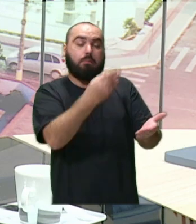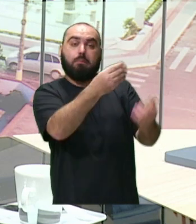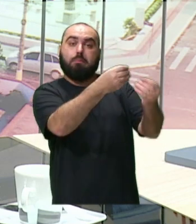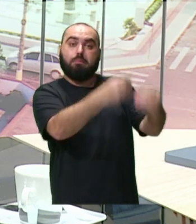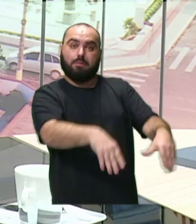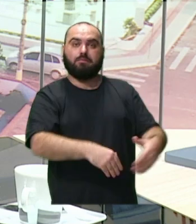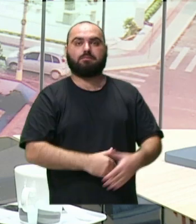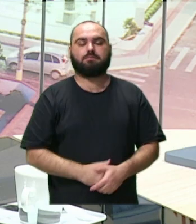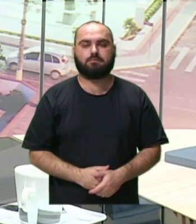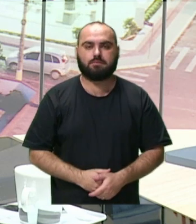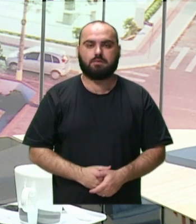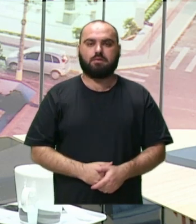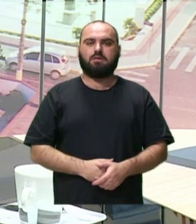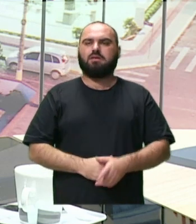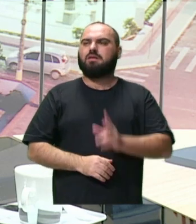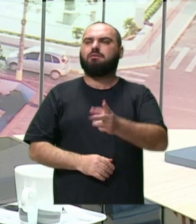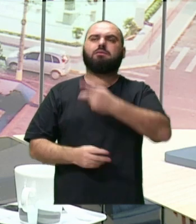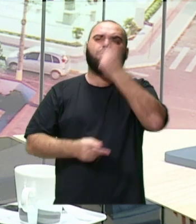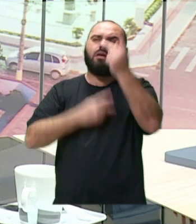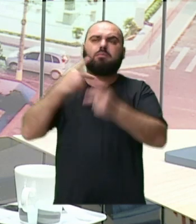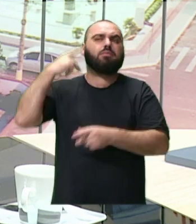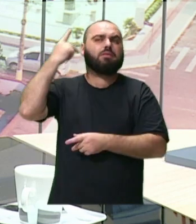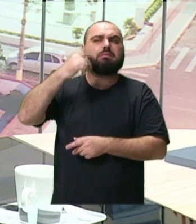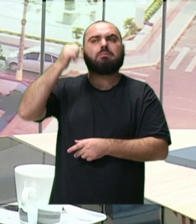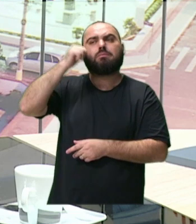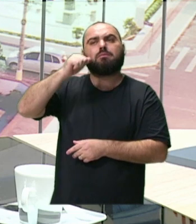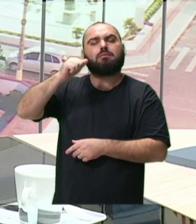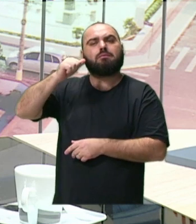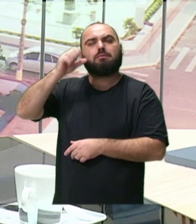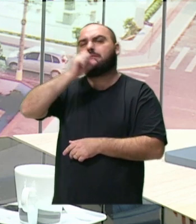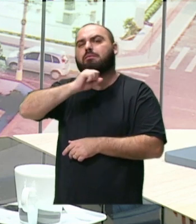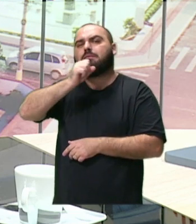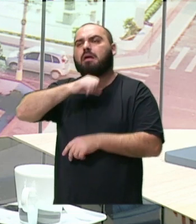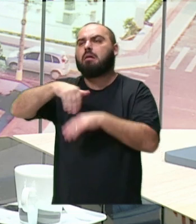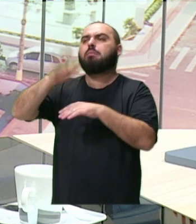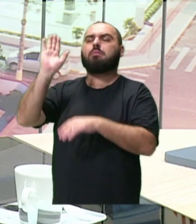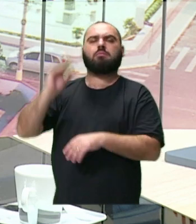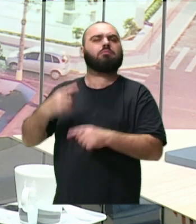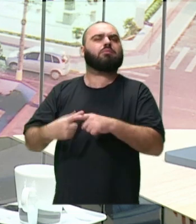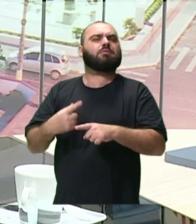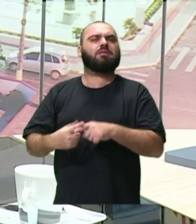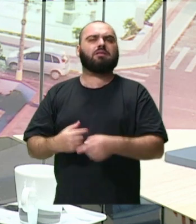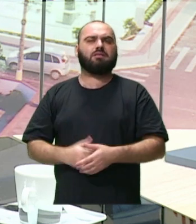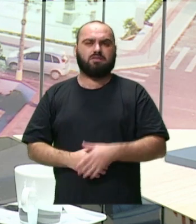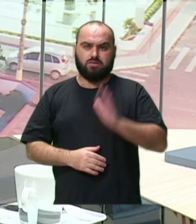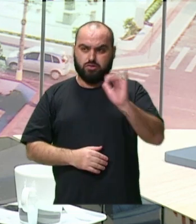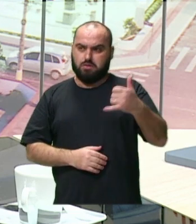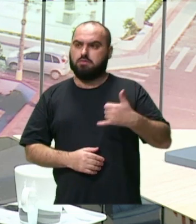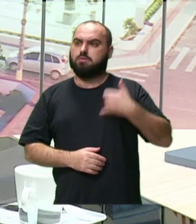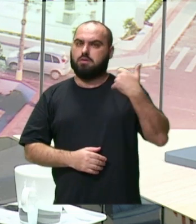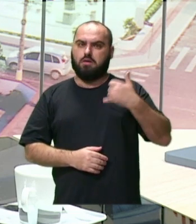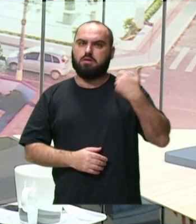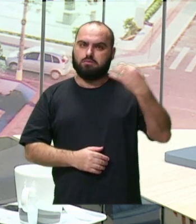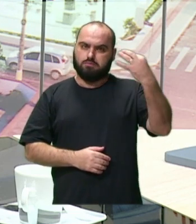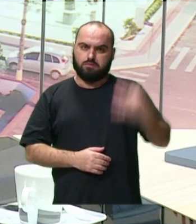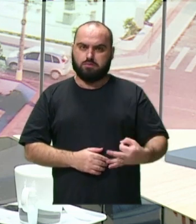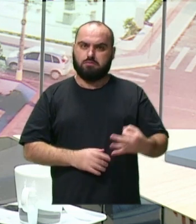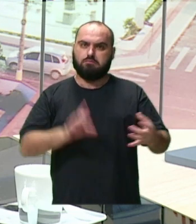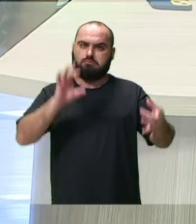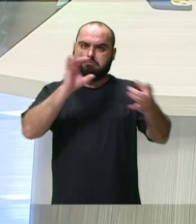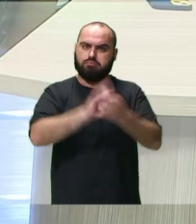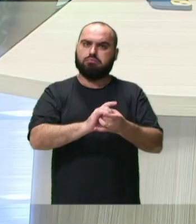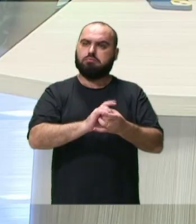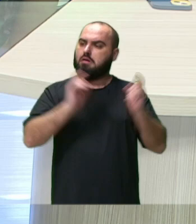mas mulheres mais velhas. Mas não tem porquê. Depois que uma pessoa já tem a idade legal e tiver filiada, ela